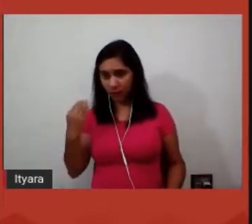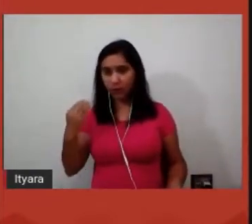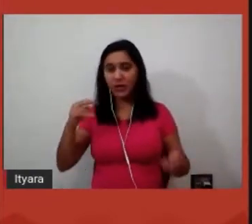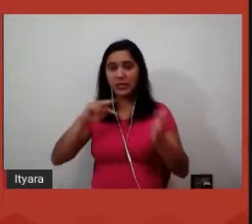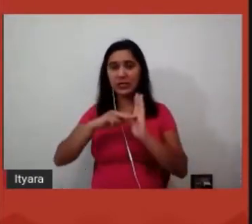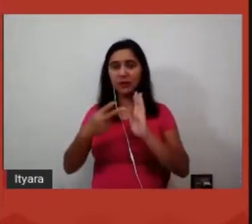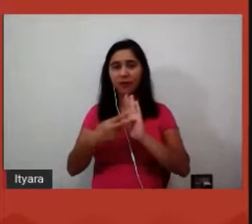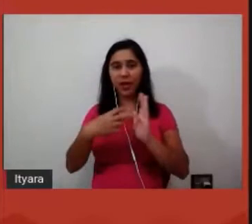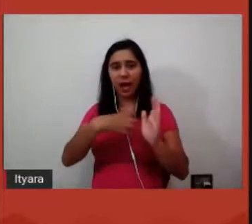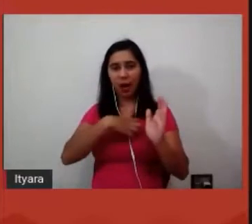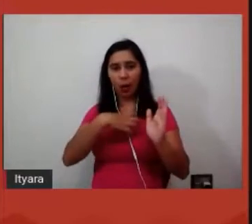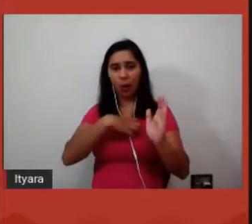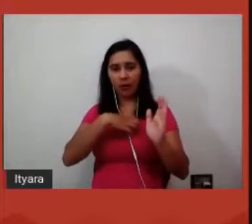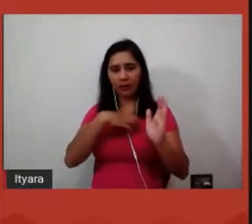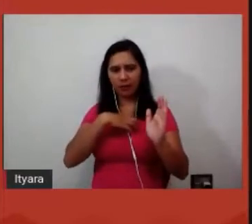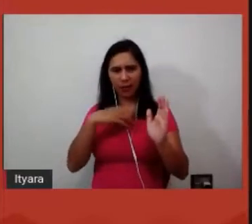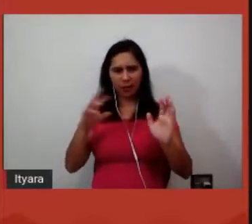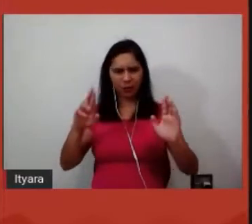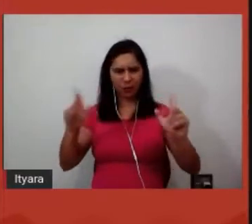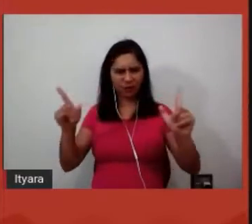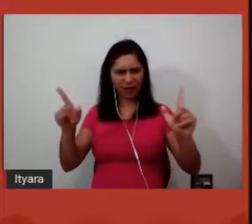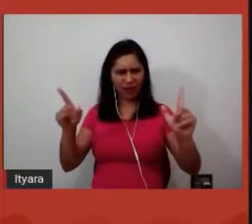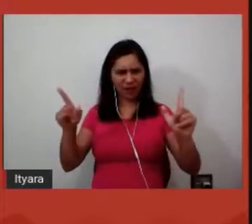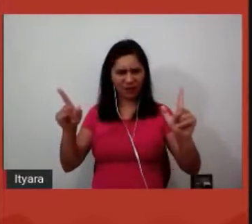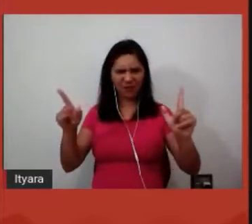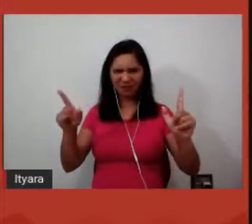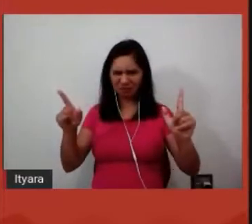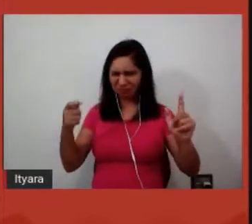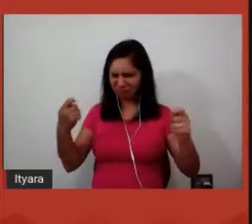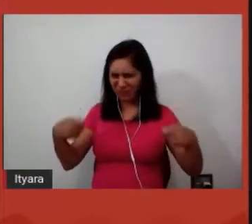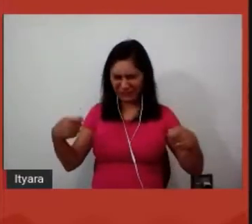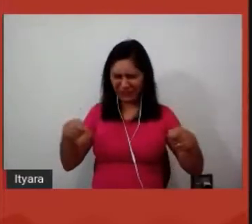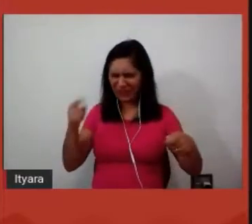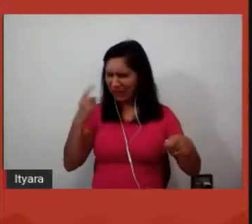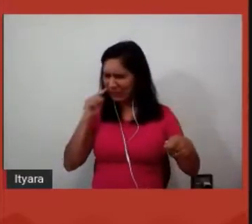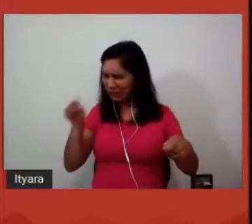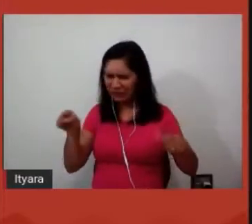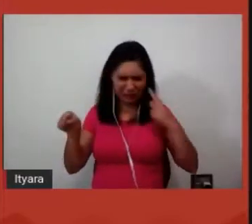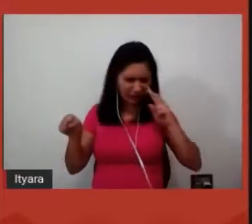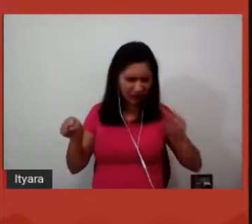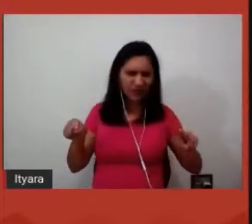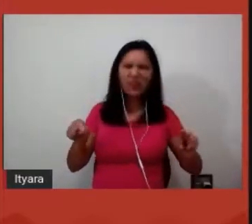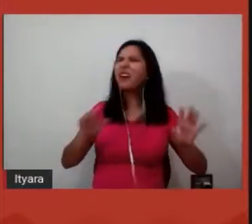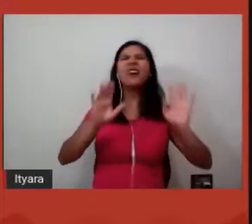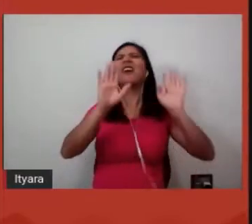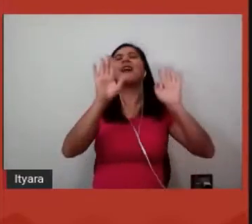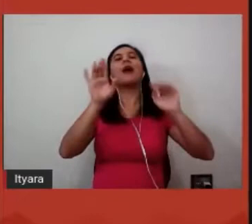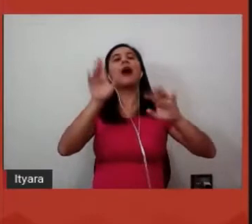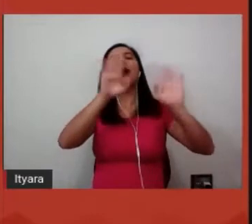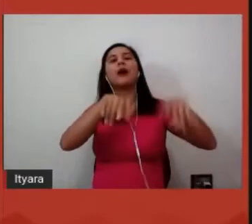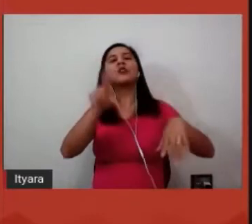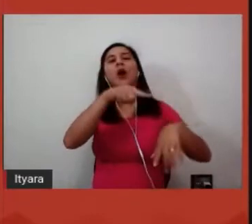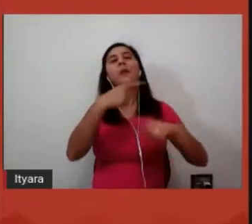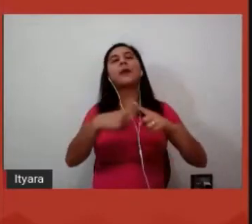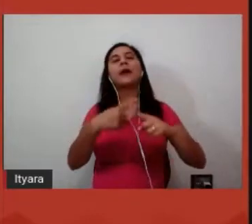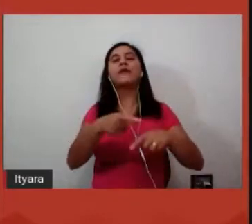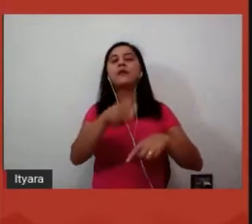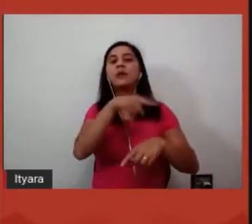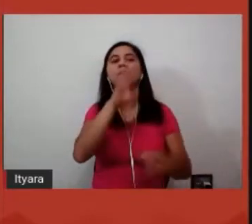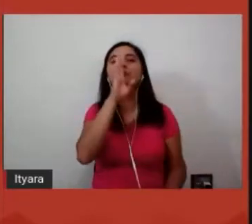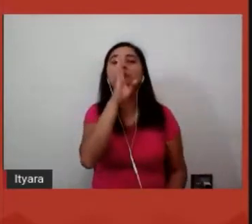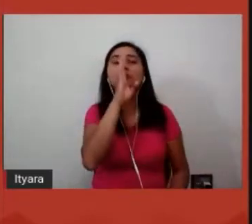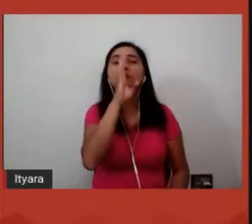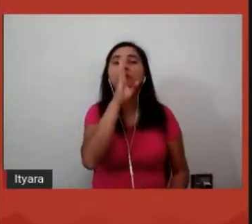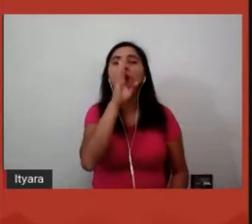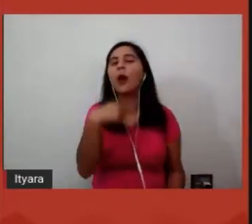do observatório. Mas é brincadeira, viu, pessoal? Só para quebrar o gelo, vocês estavam muito em silêncio.